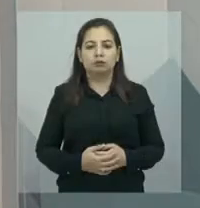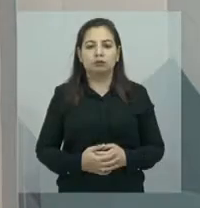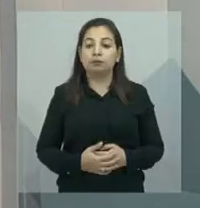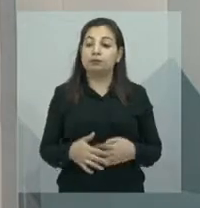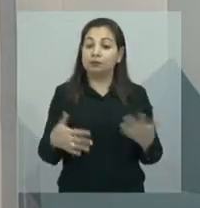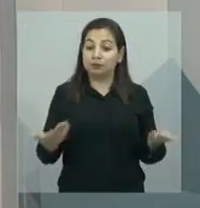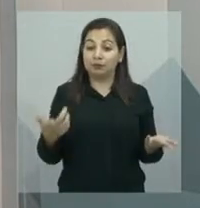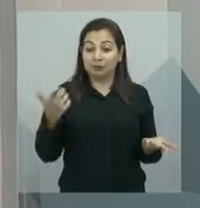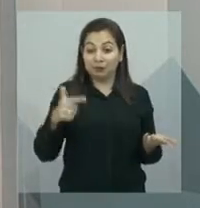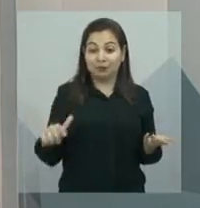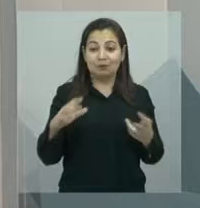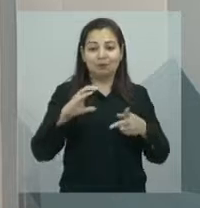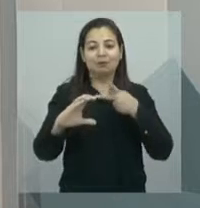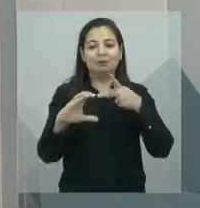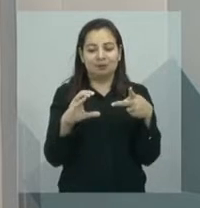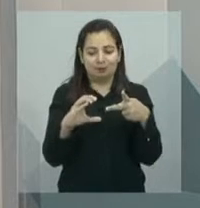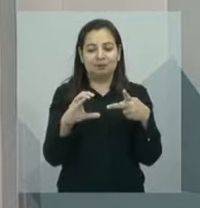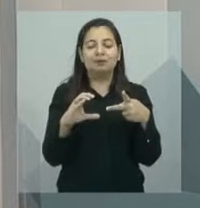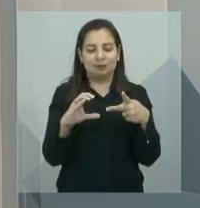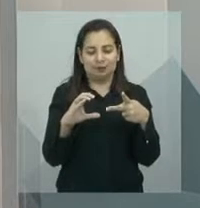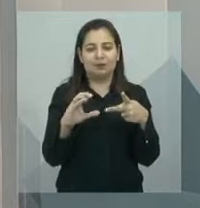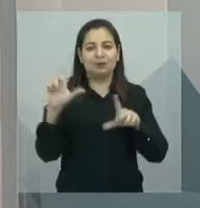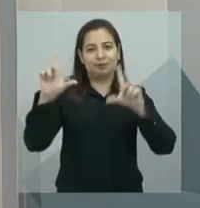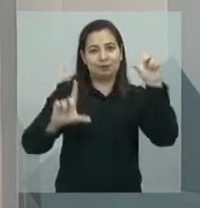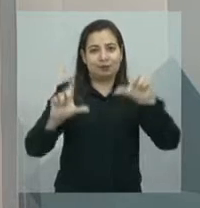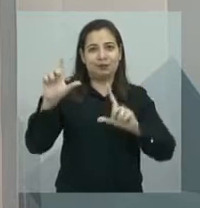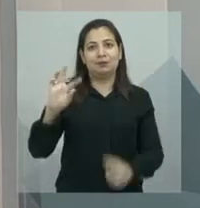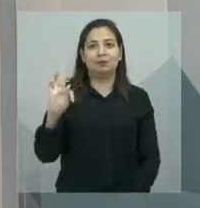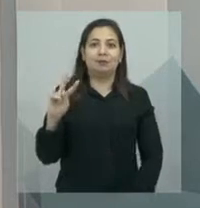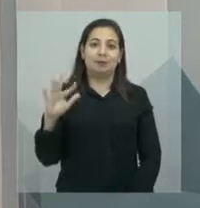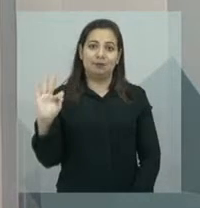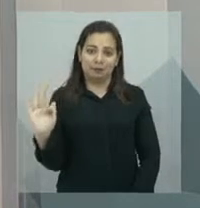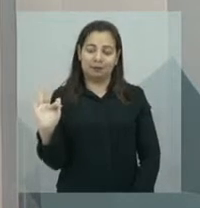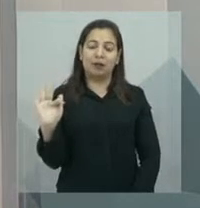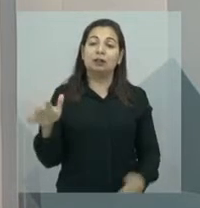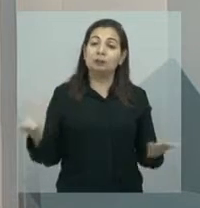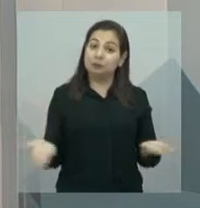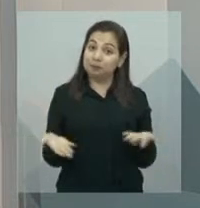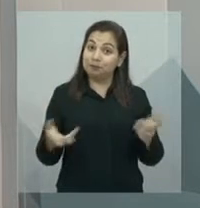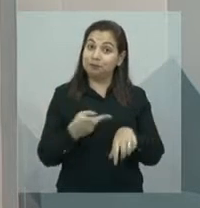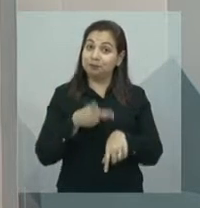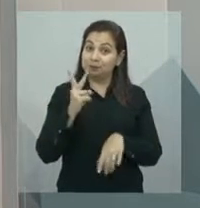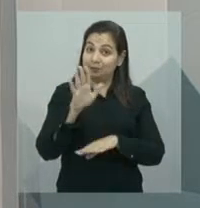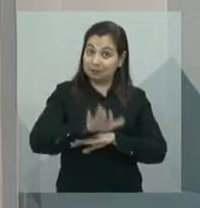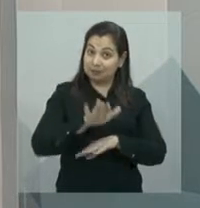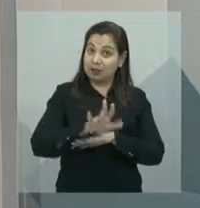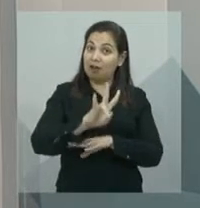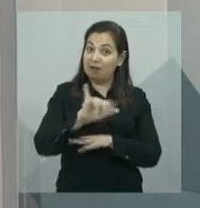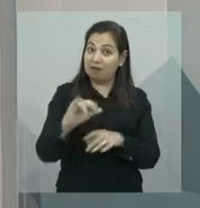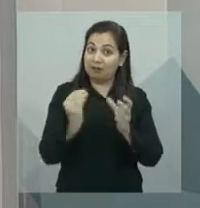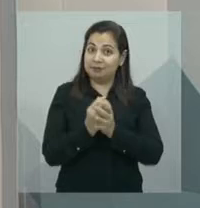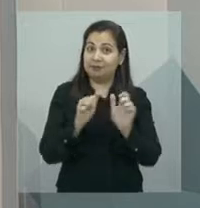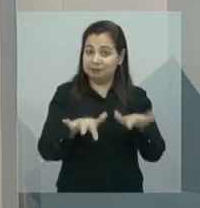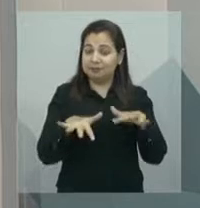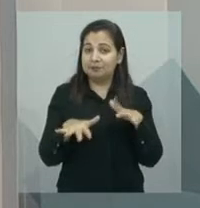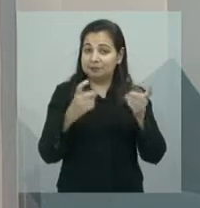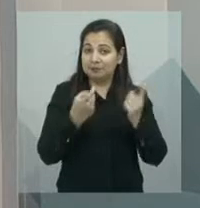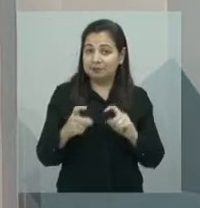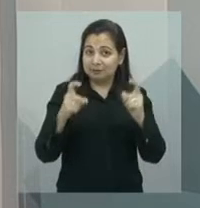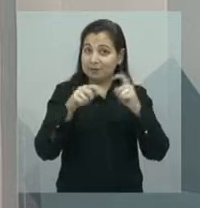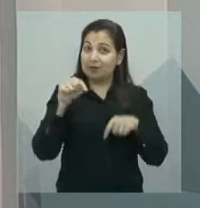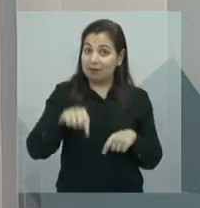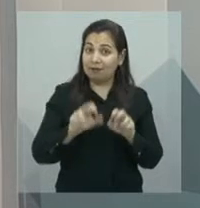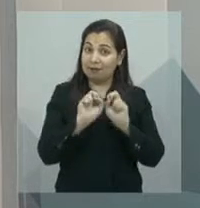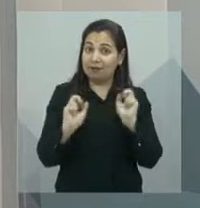Estamos de volta com o plenário da cidade pela TV Fortaleza e hoje às 14 horas teremos uma audiência pública aqui na Câmara que